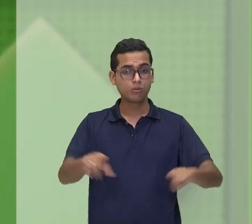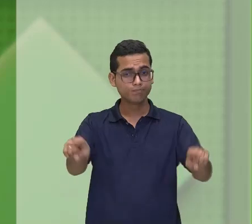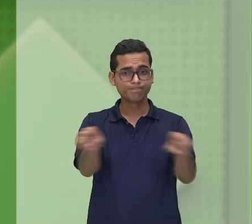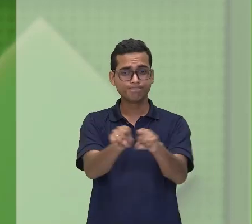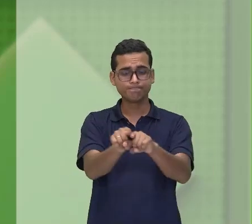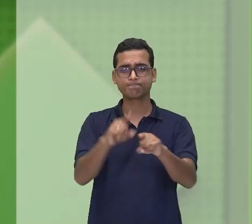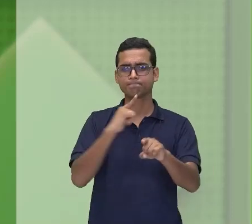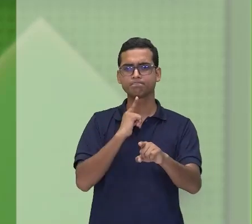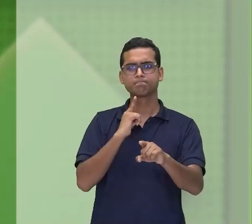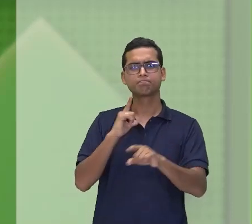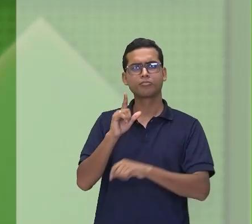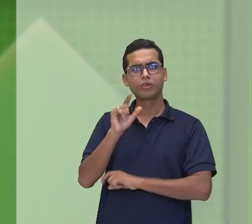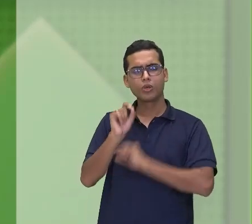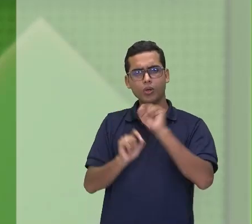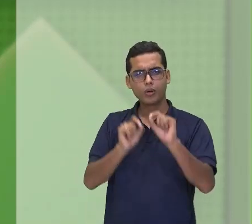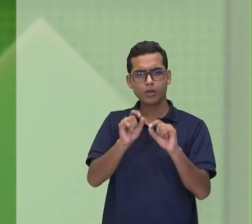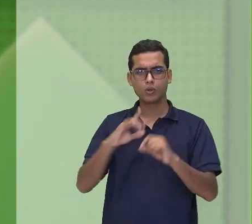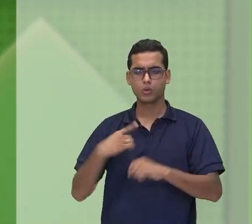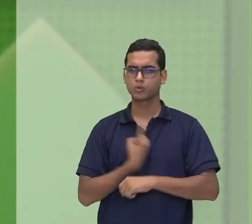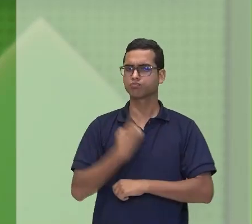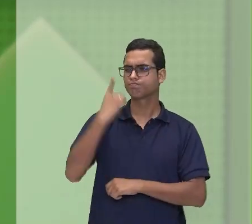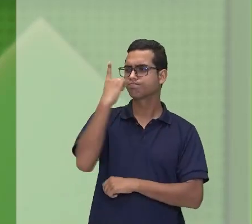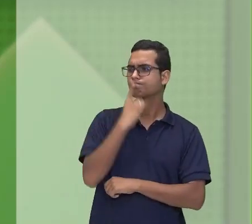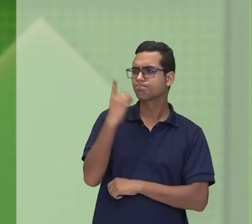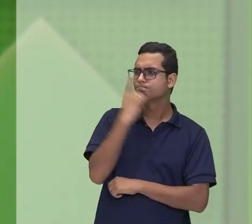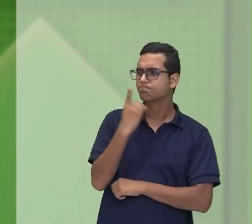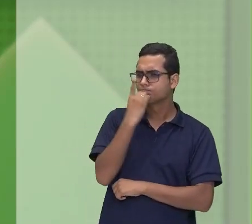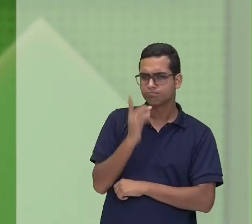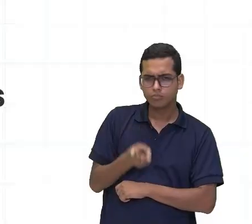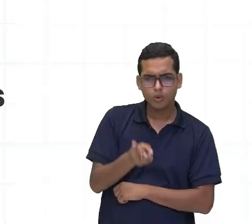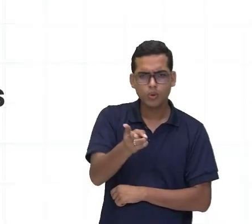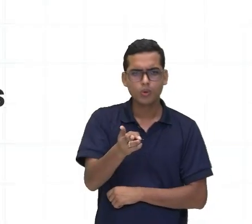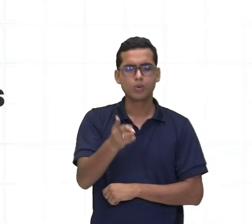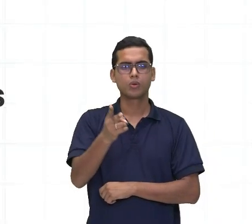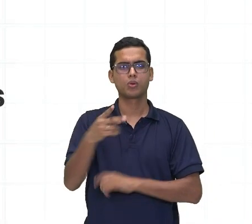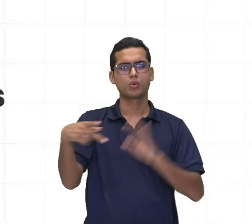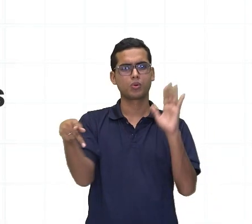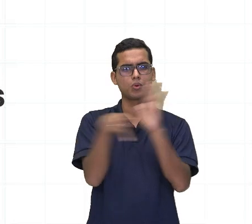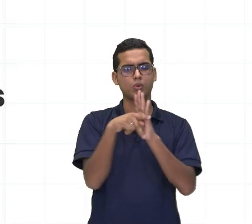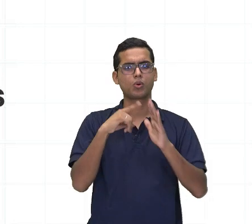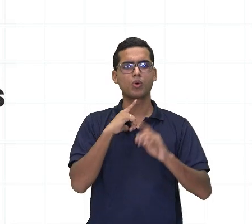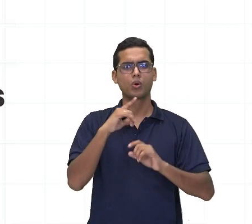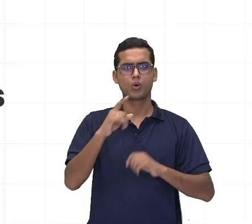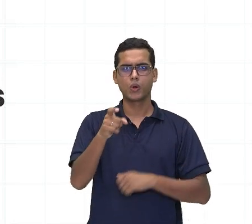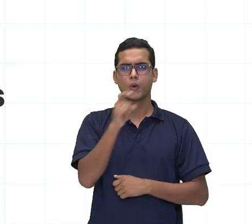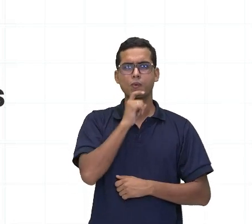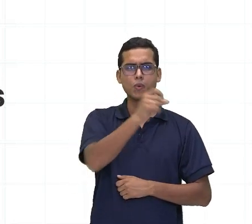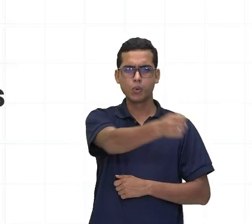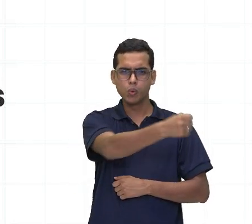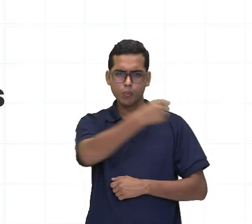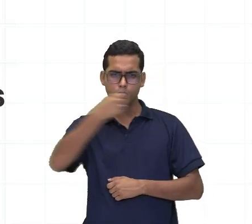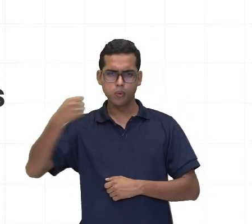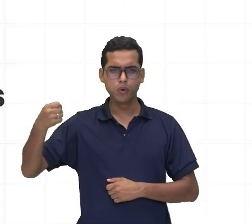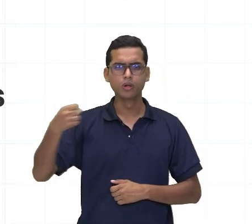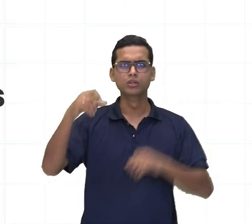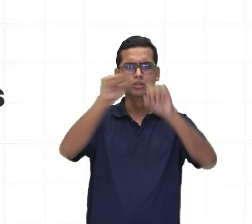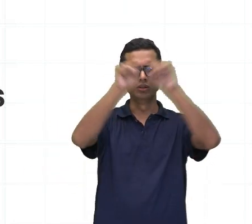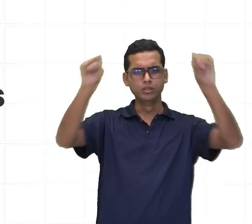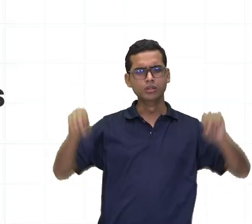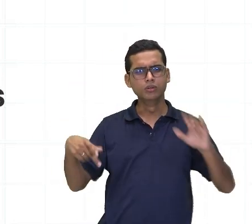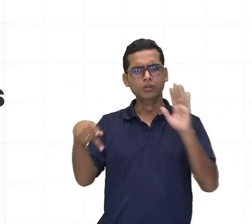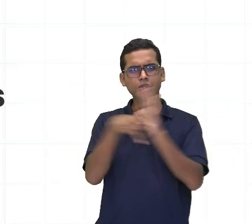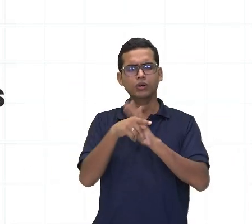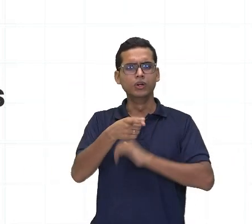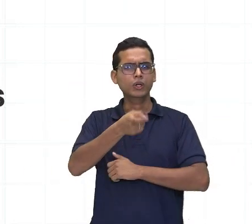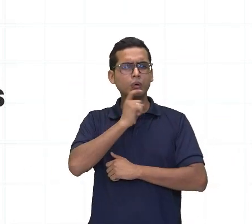nosso cotidiano, nos sistemas de refrigeração. Então, os sistemas de refrigeração